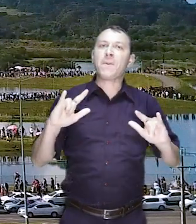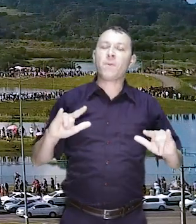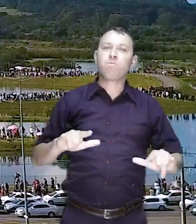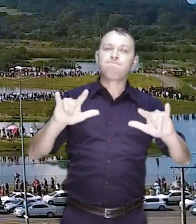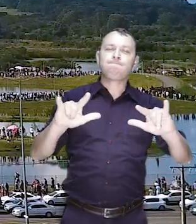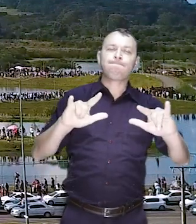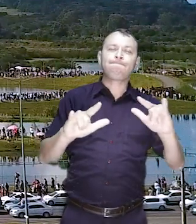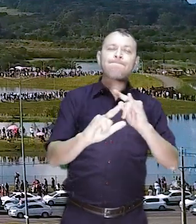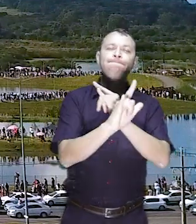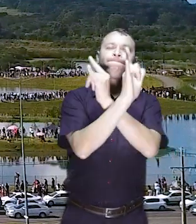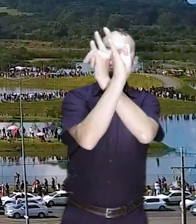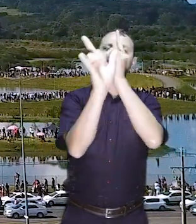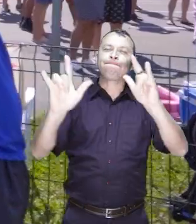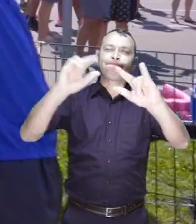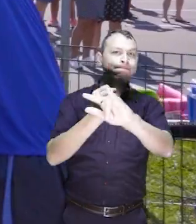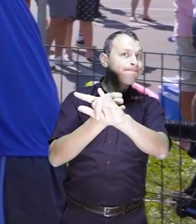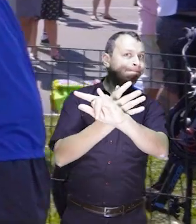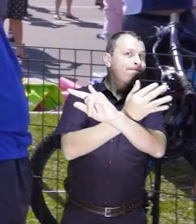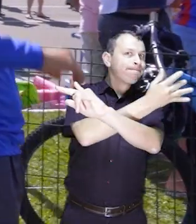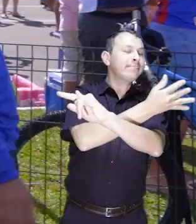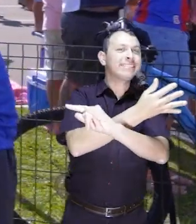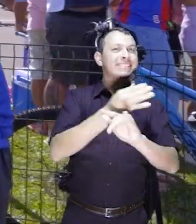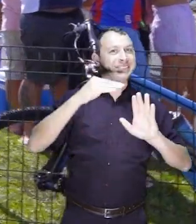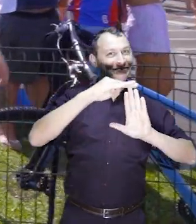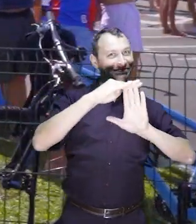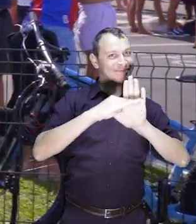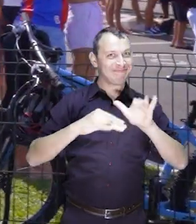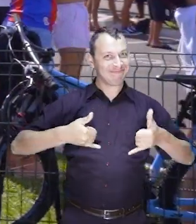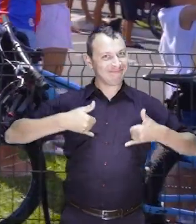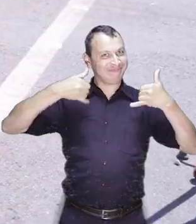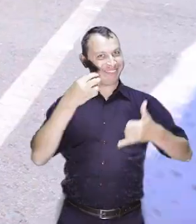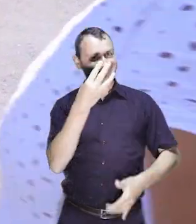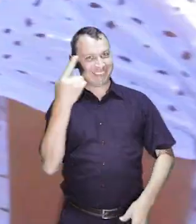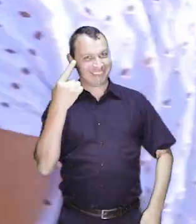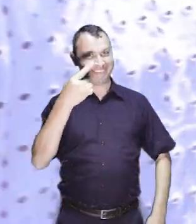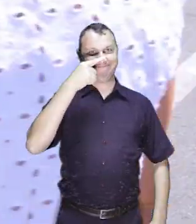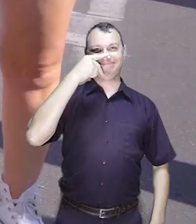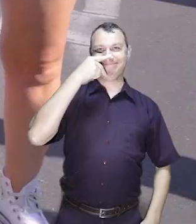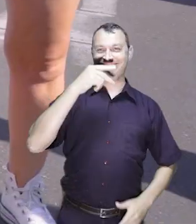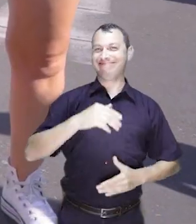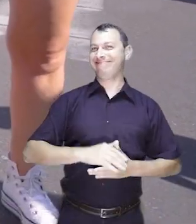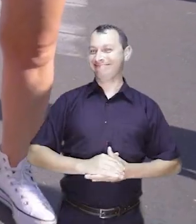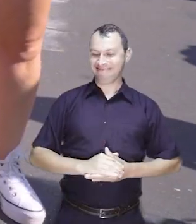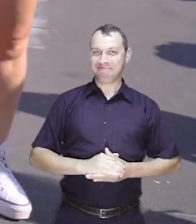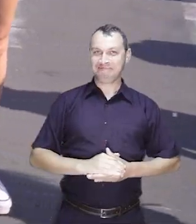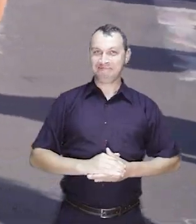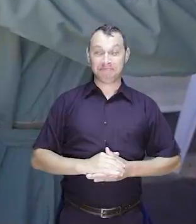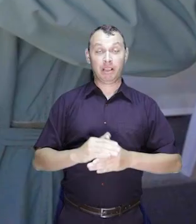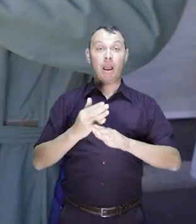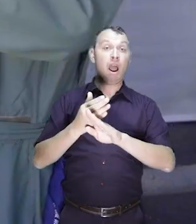da Esquadrilha da Fumaça, como parte da programação dos 31 anos do município. Antes do início